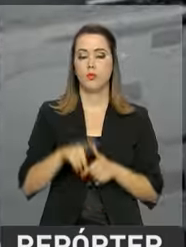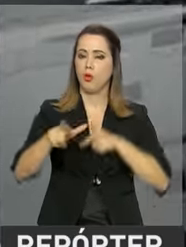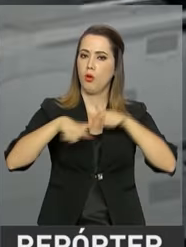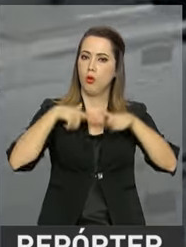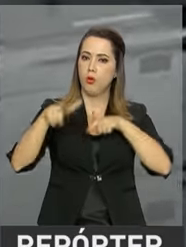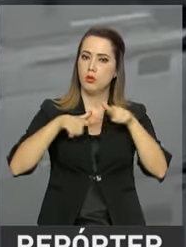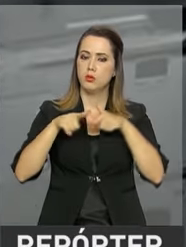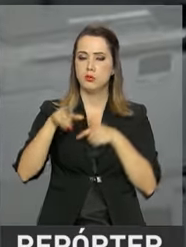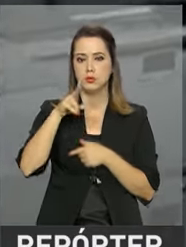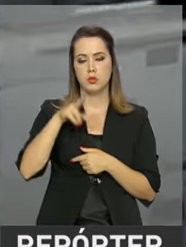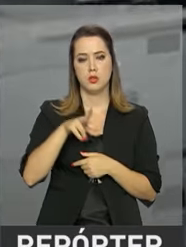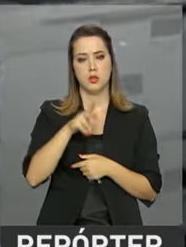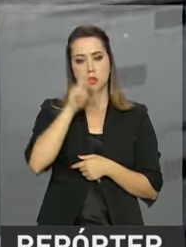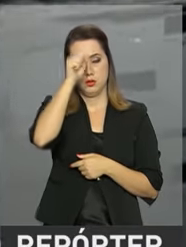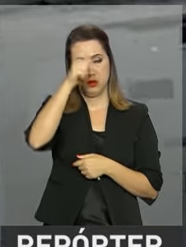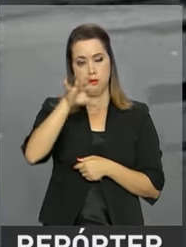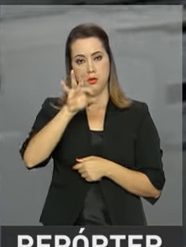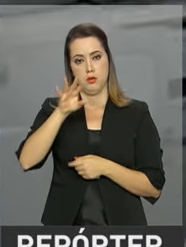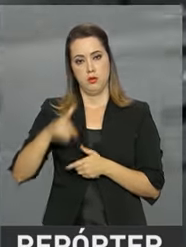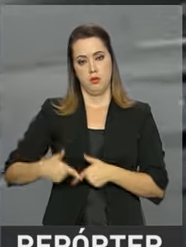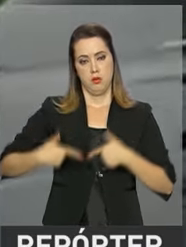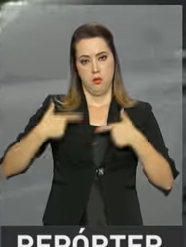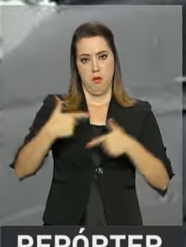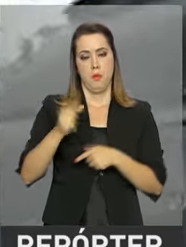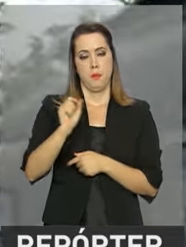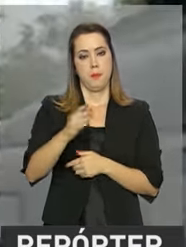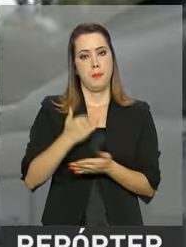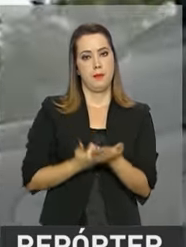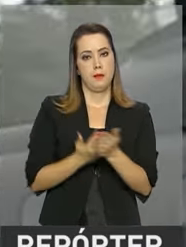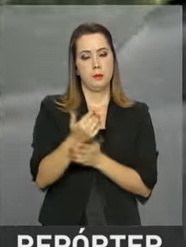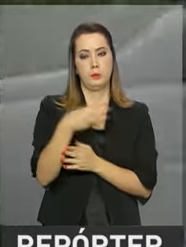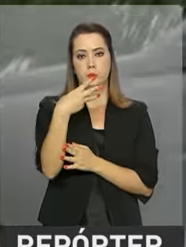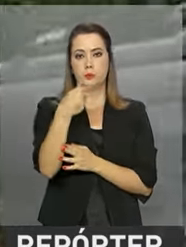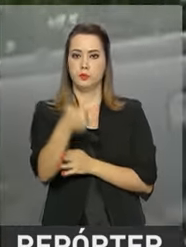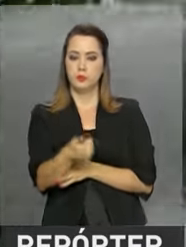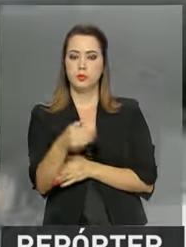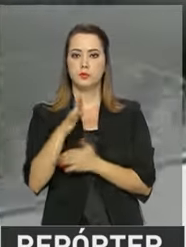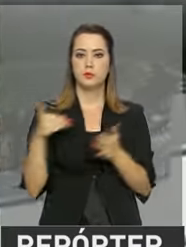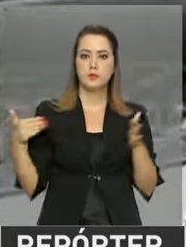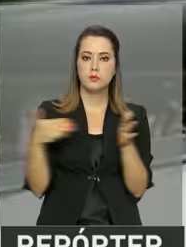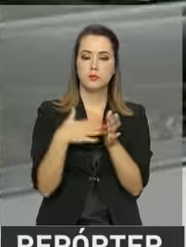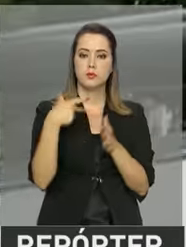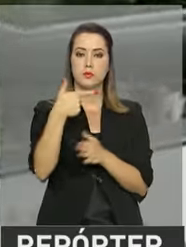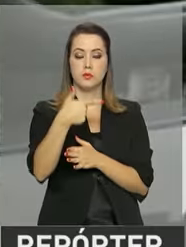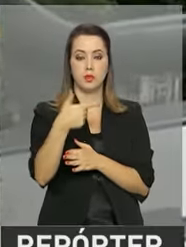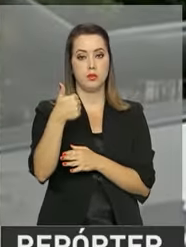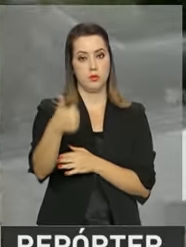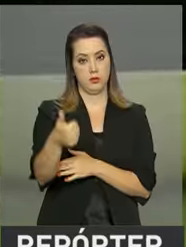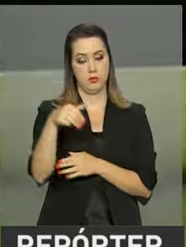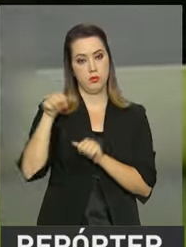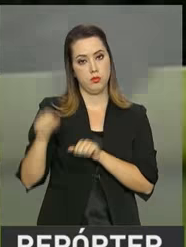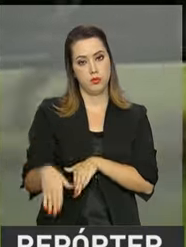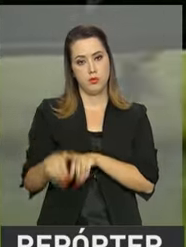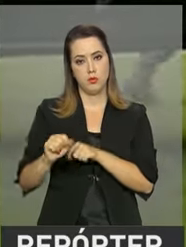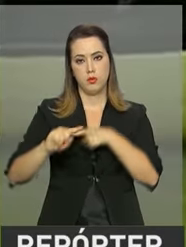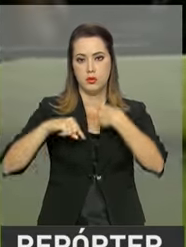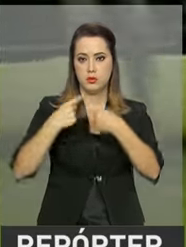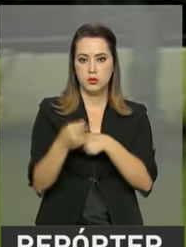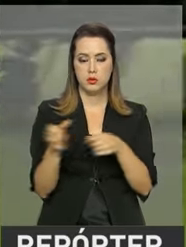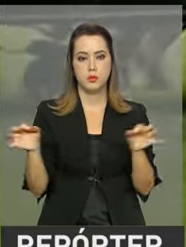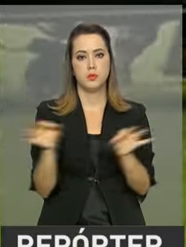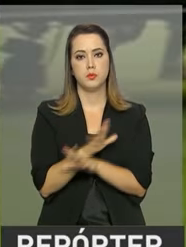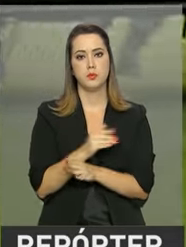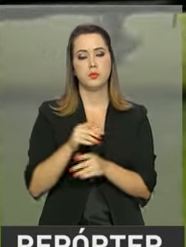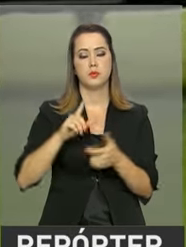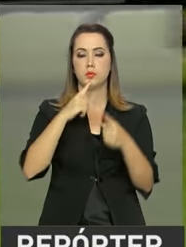atuação das Forças Armadas nos Jogos Paralímpicos começou no último dia 31 e vai até o dia 21 de setembro. Depois dos Jogos,